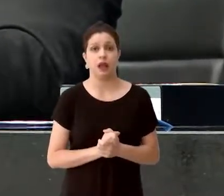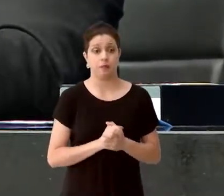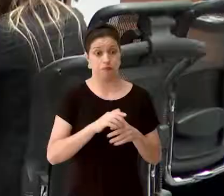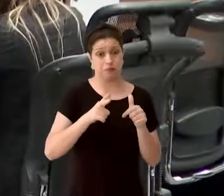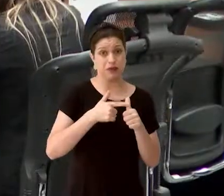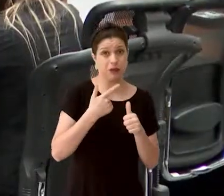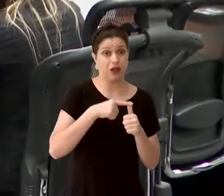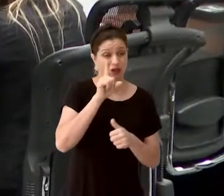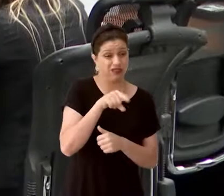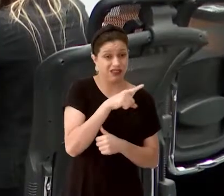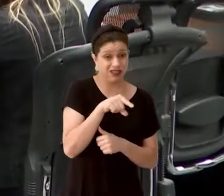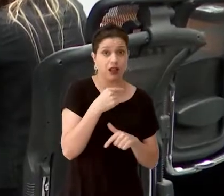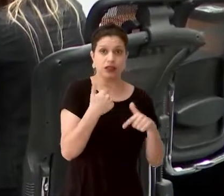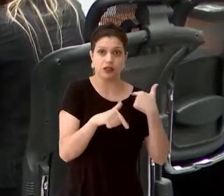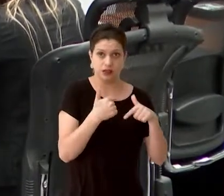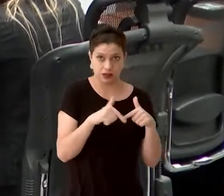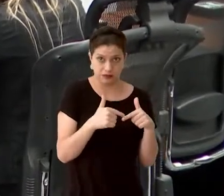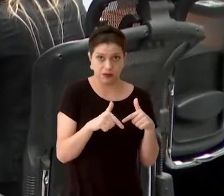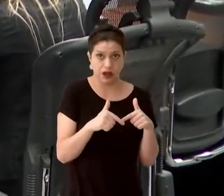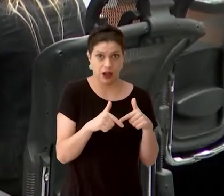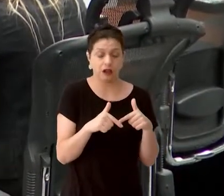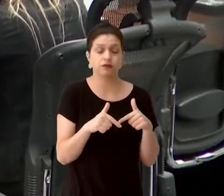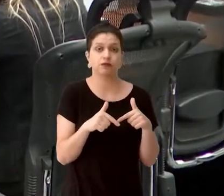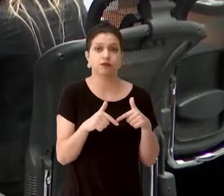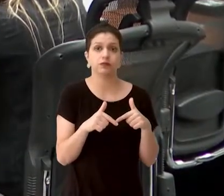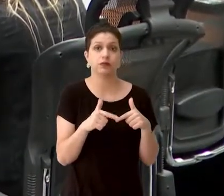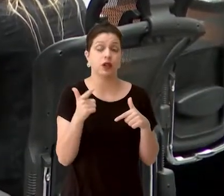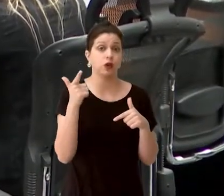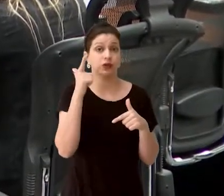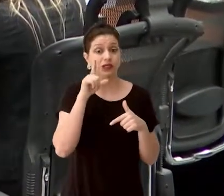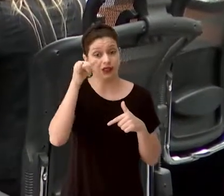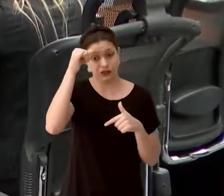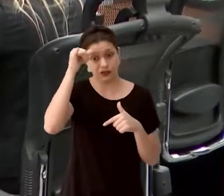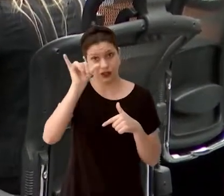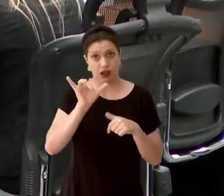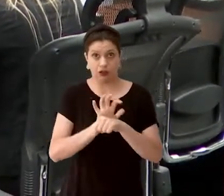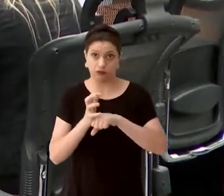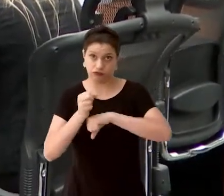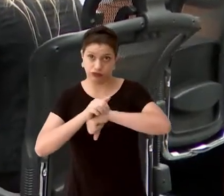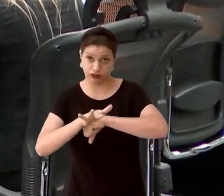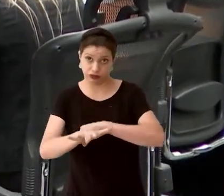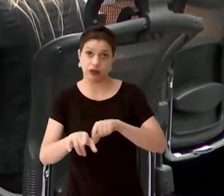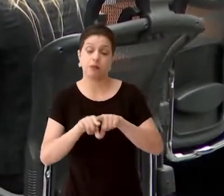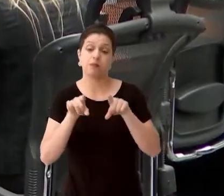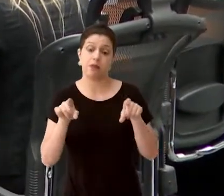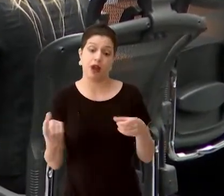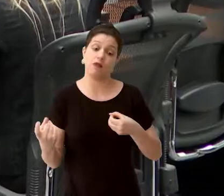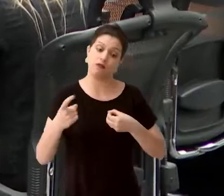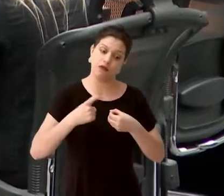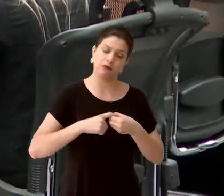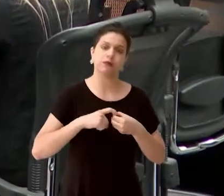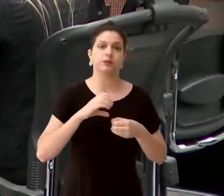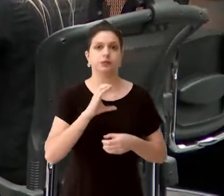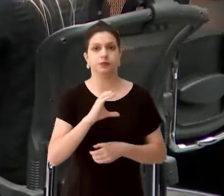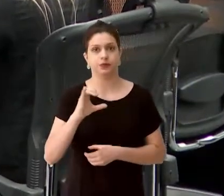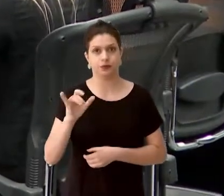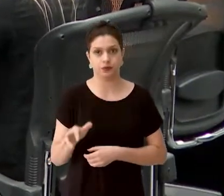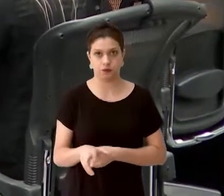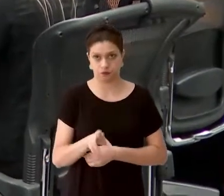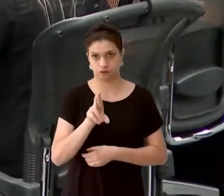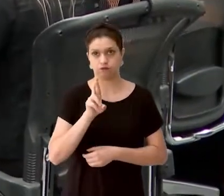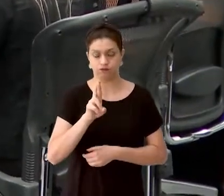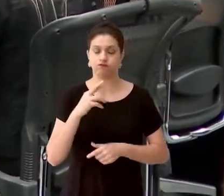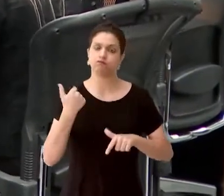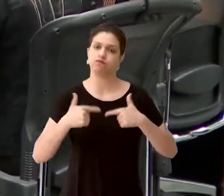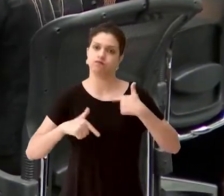projetos. Após a suspensão dos trabalhos para conter a pandemia da doença do novo Covid-19, a Comissão